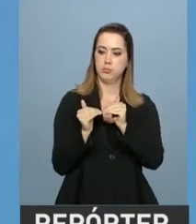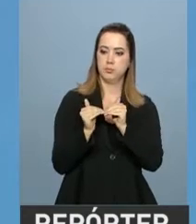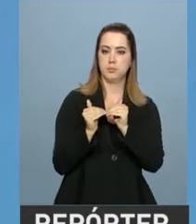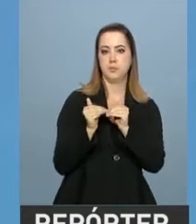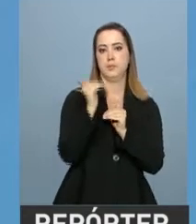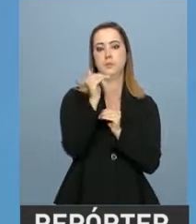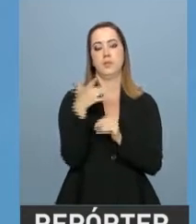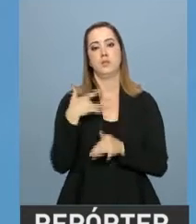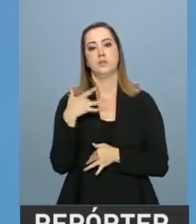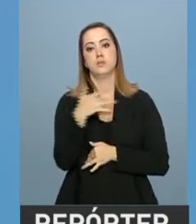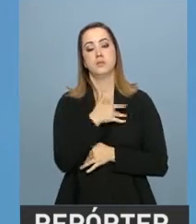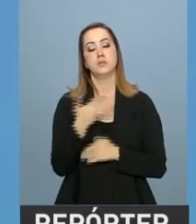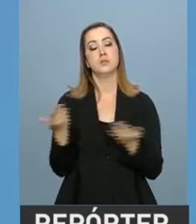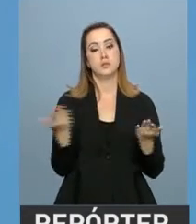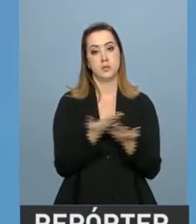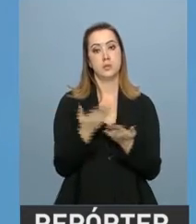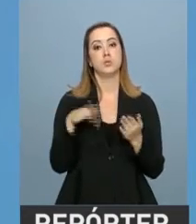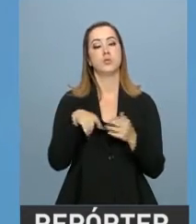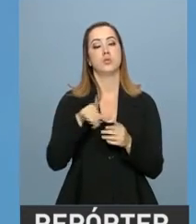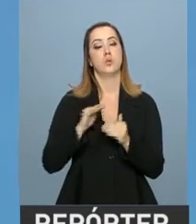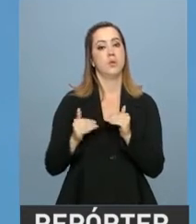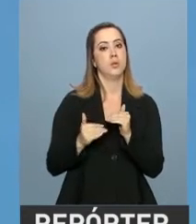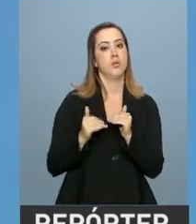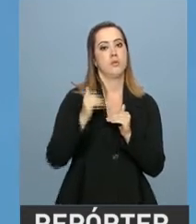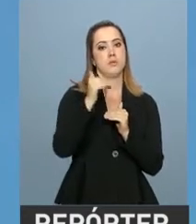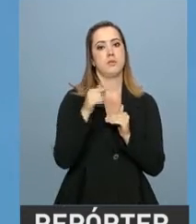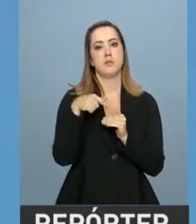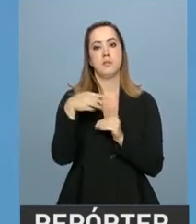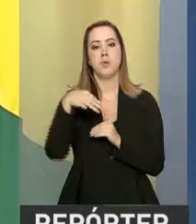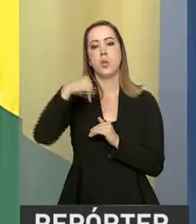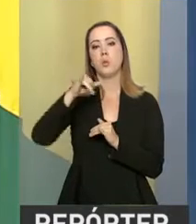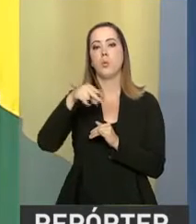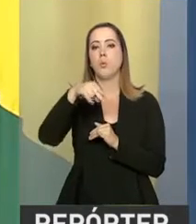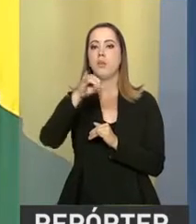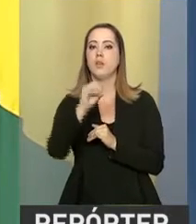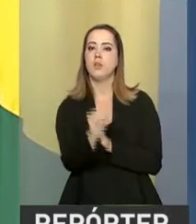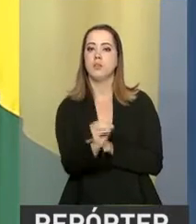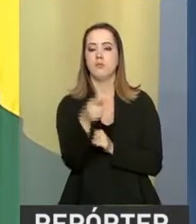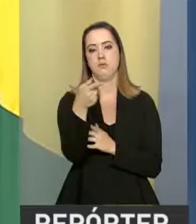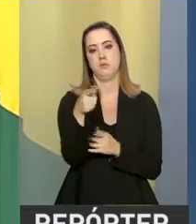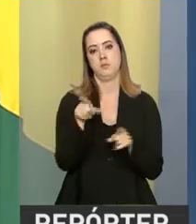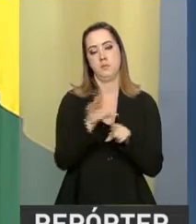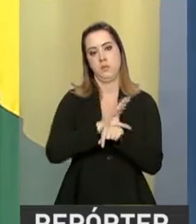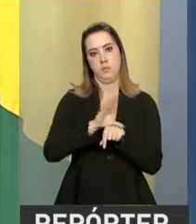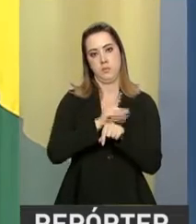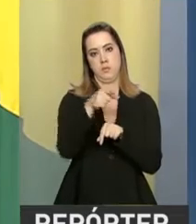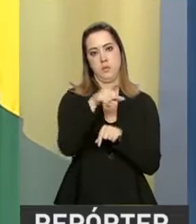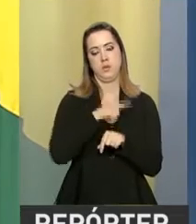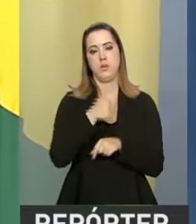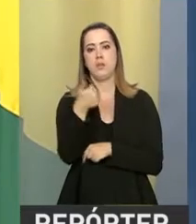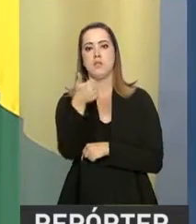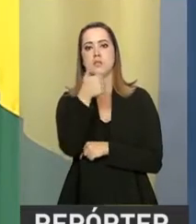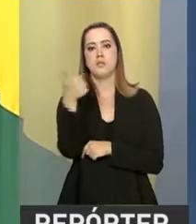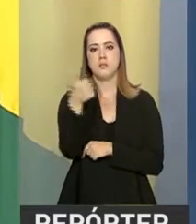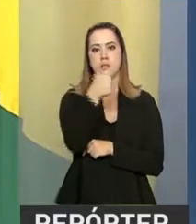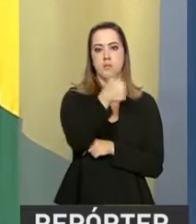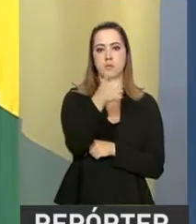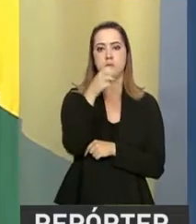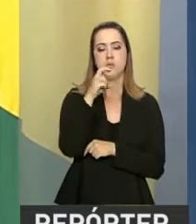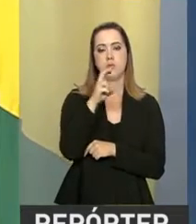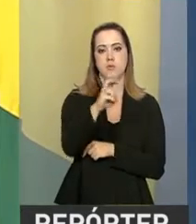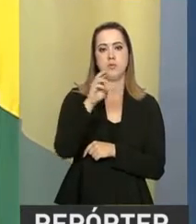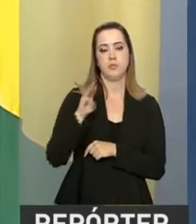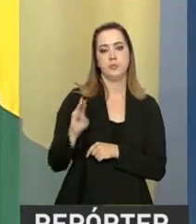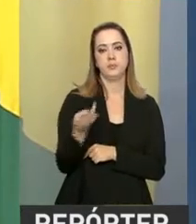saúde acima inclusive do mínimo constitucional a proposta de orçamento prevê 115 bilhões de